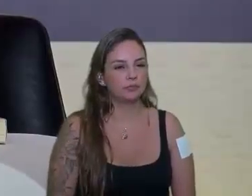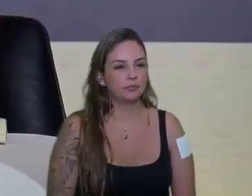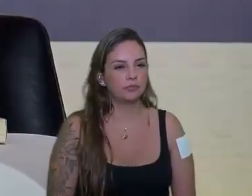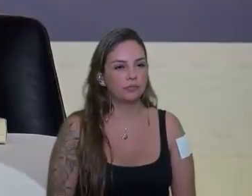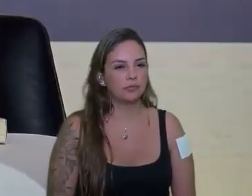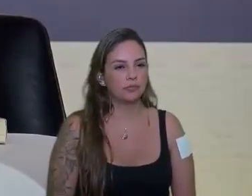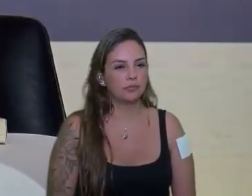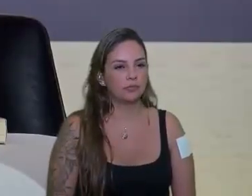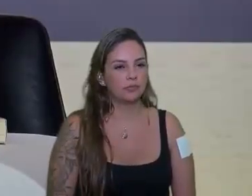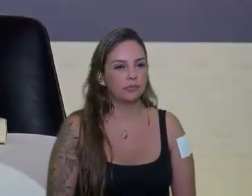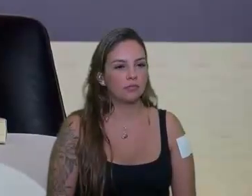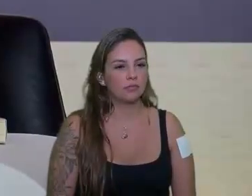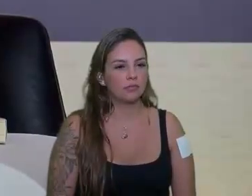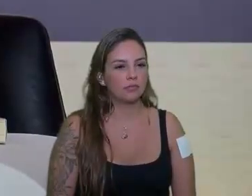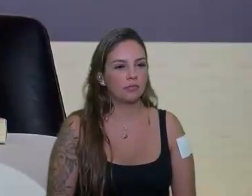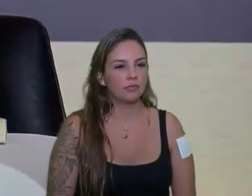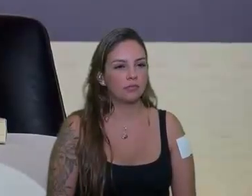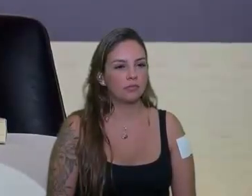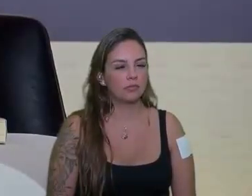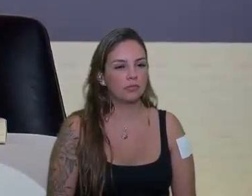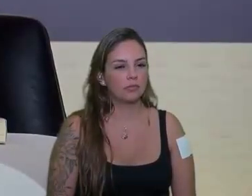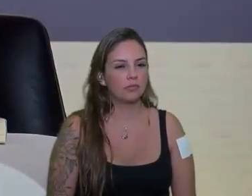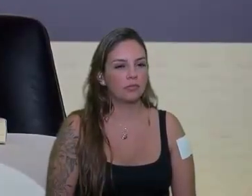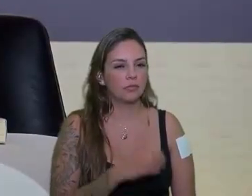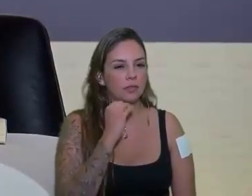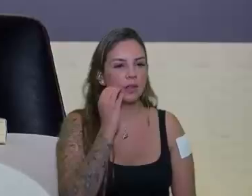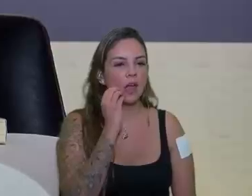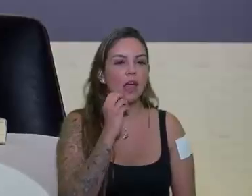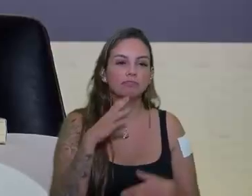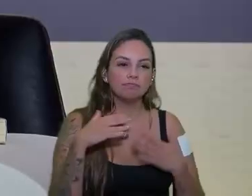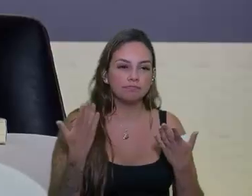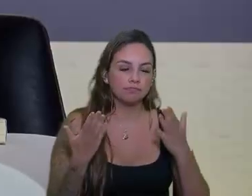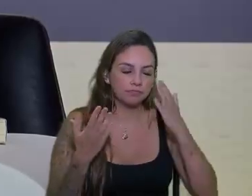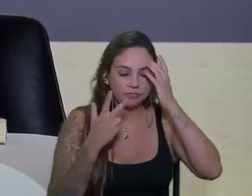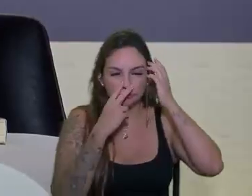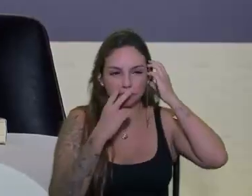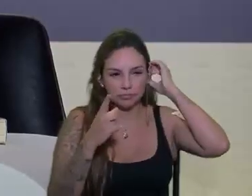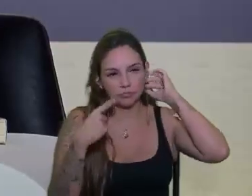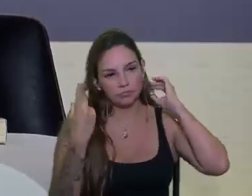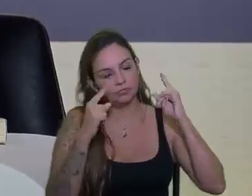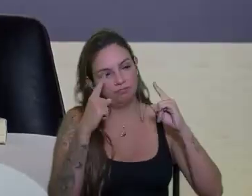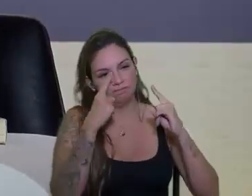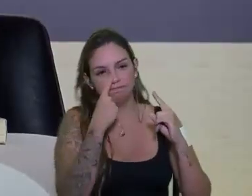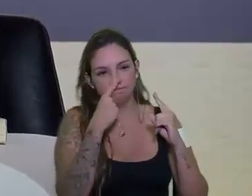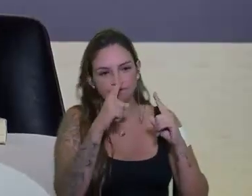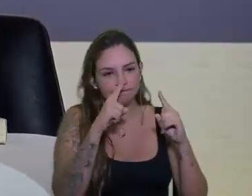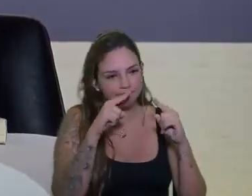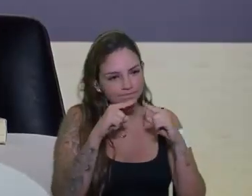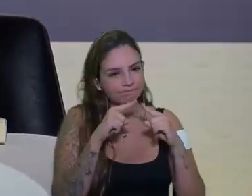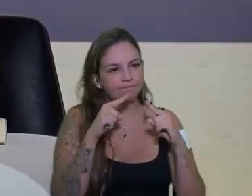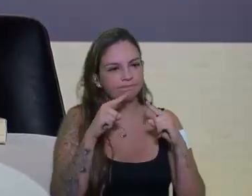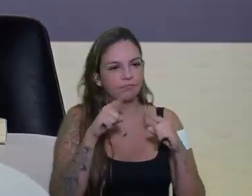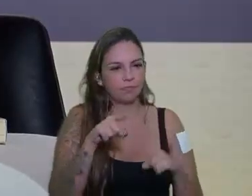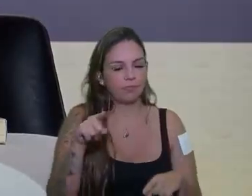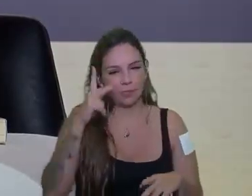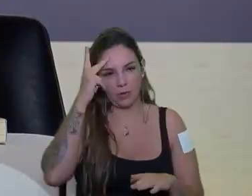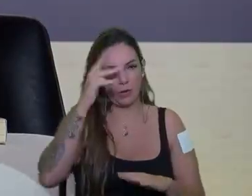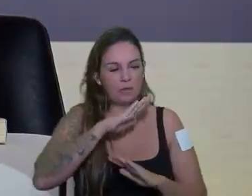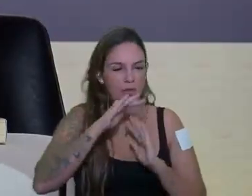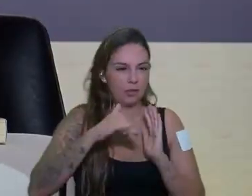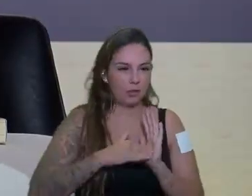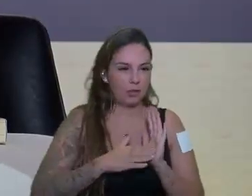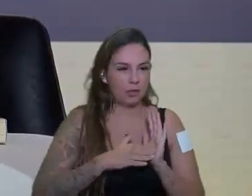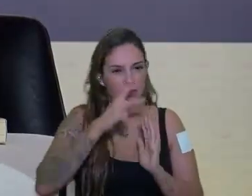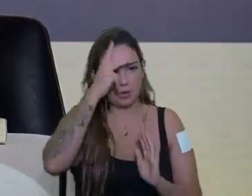foi a gente a vida inteira. Então, eu acho que tem uma identificação muito grande nisso, mas eu acho que ele é para todo